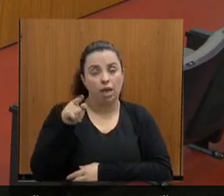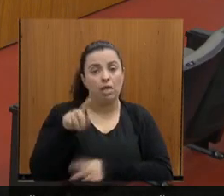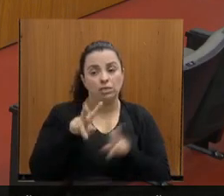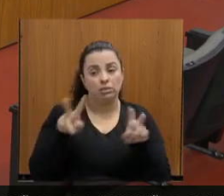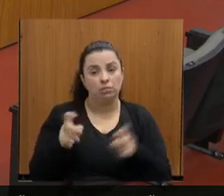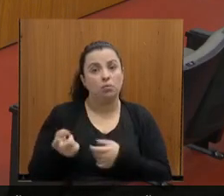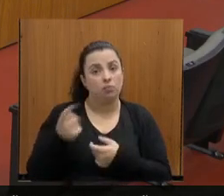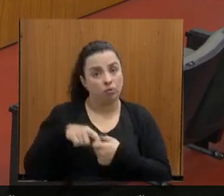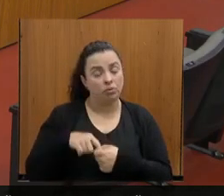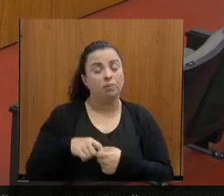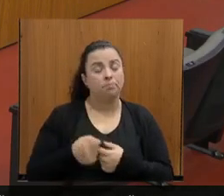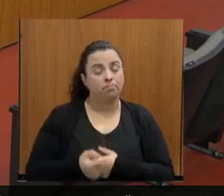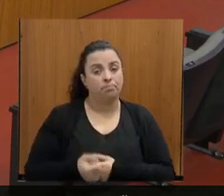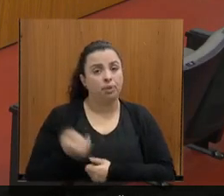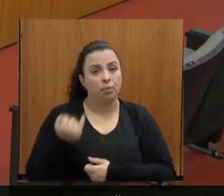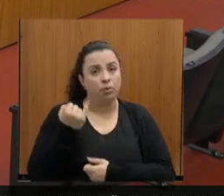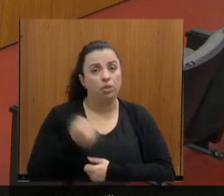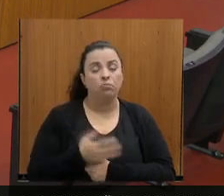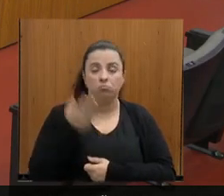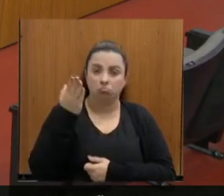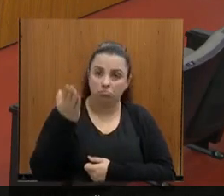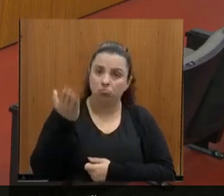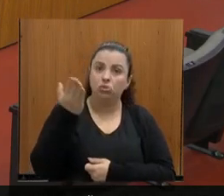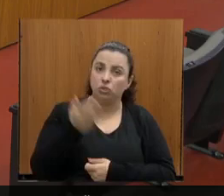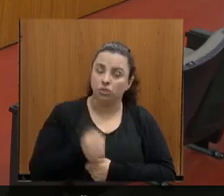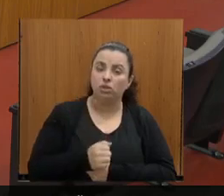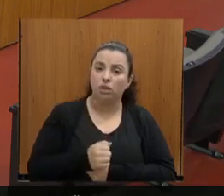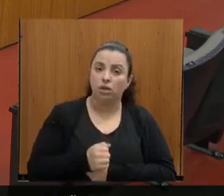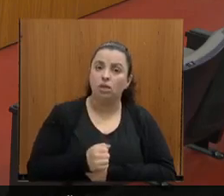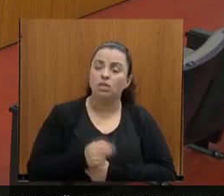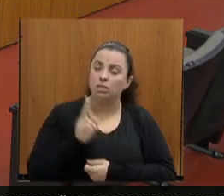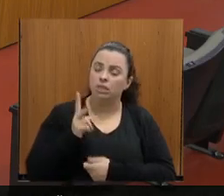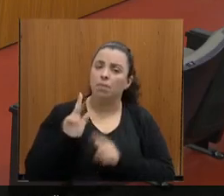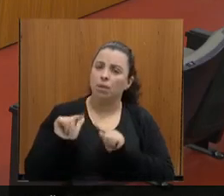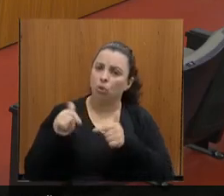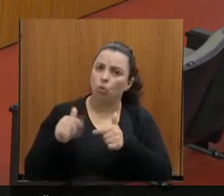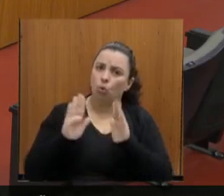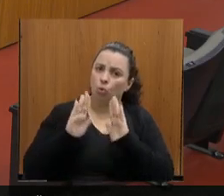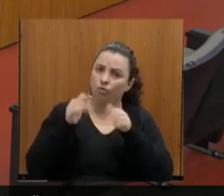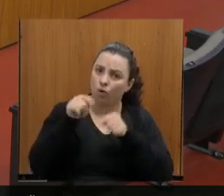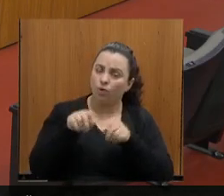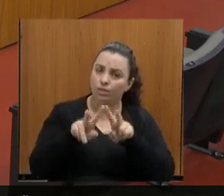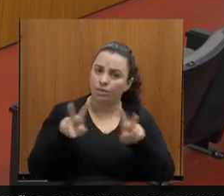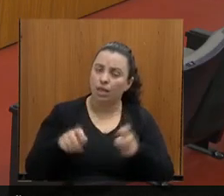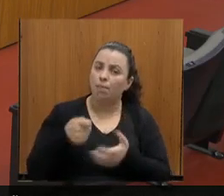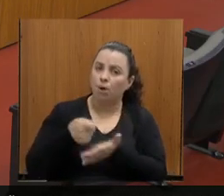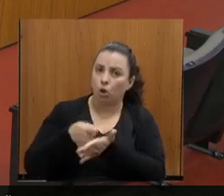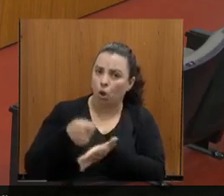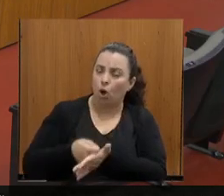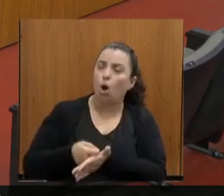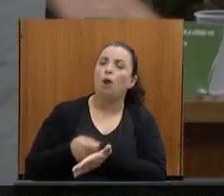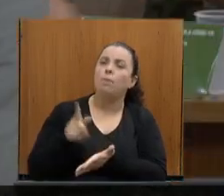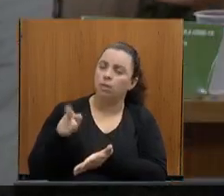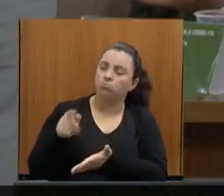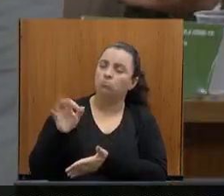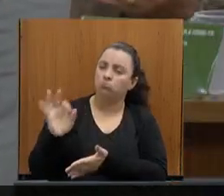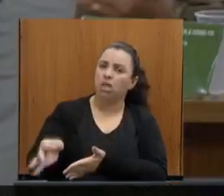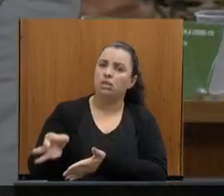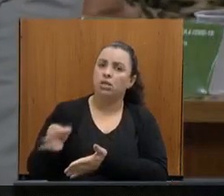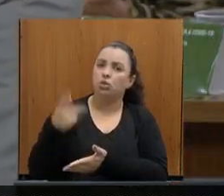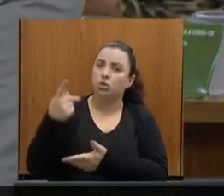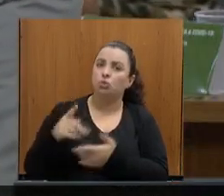mesmo Deputado porque a senhora realmente a tua muito nisso a cobra mesmo acho que funciona a